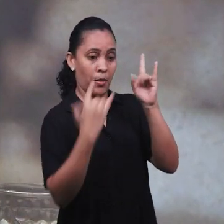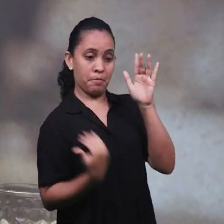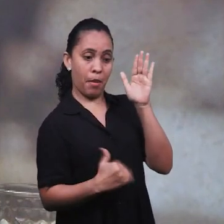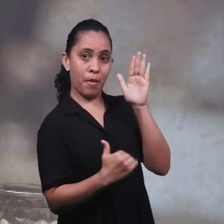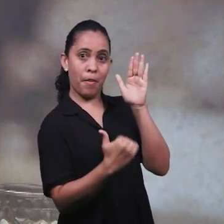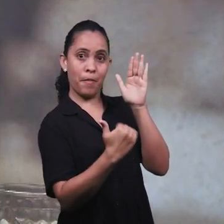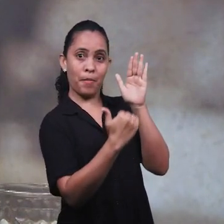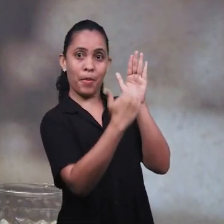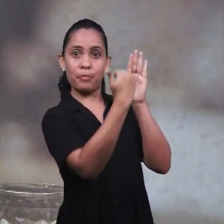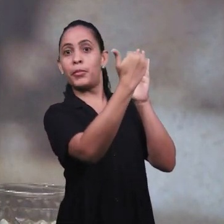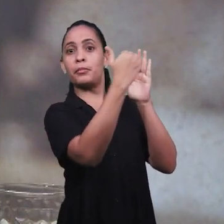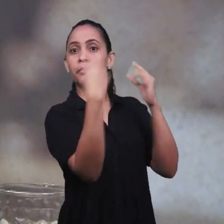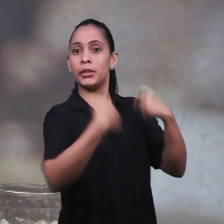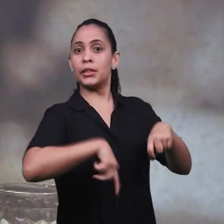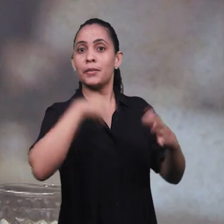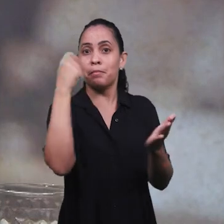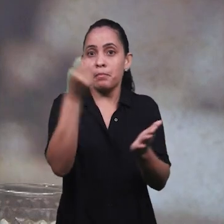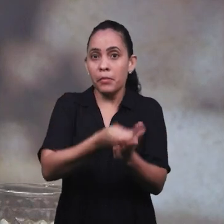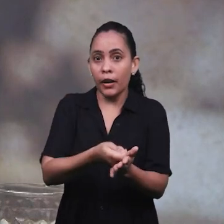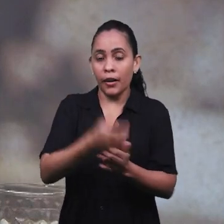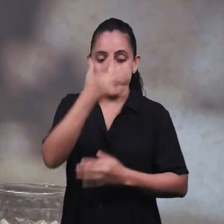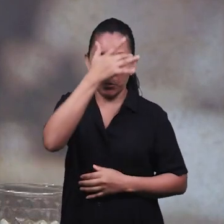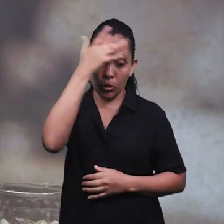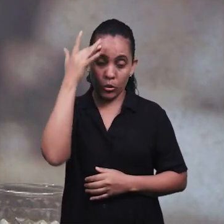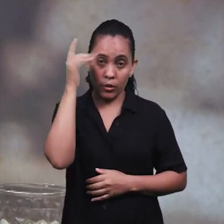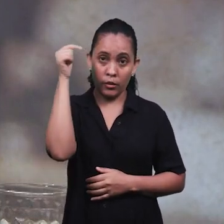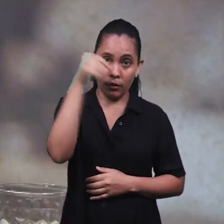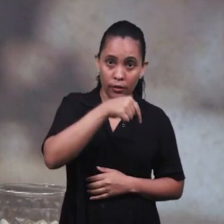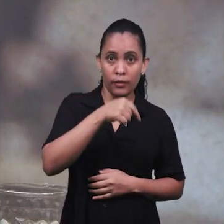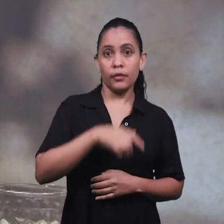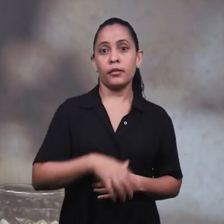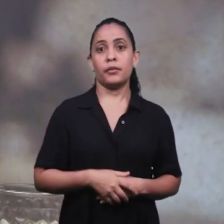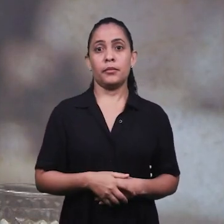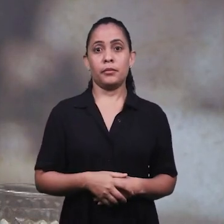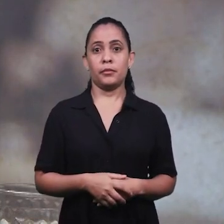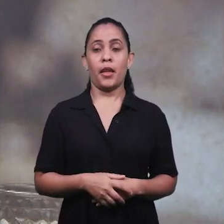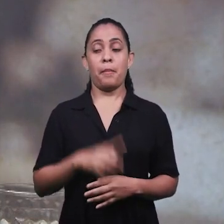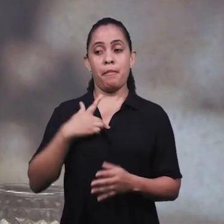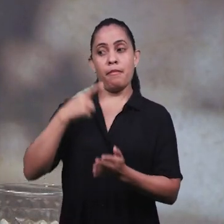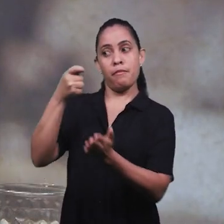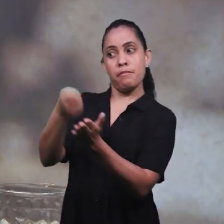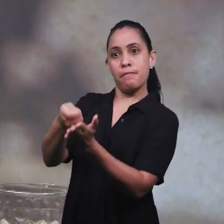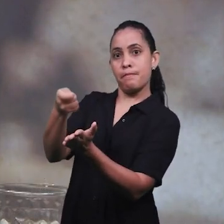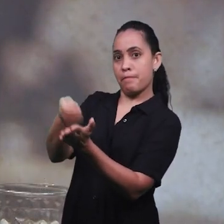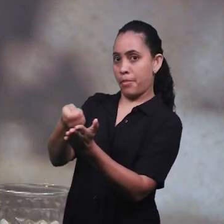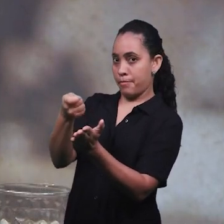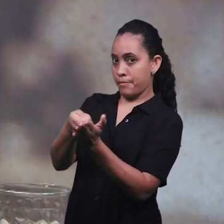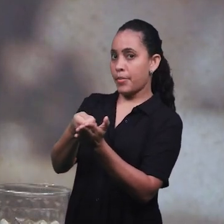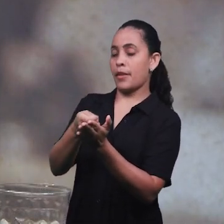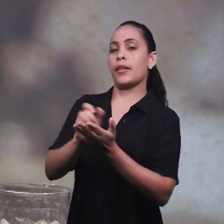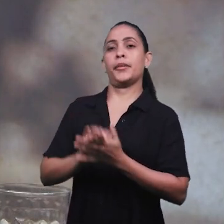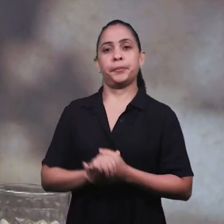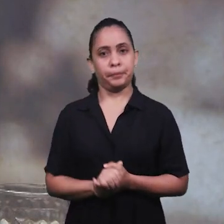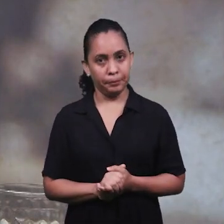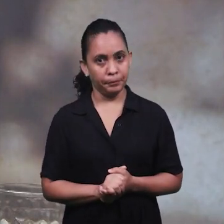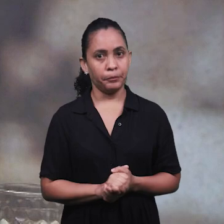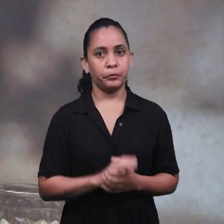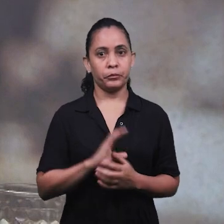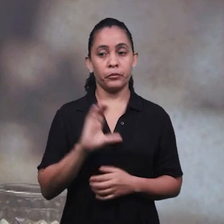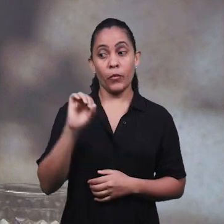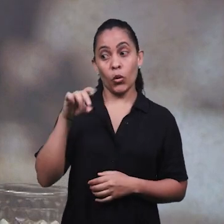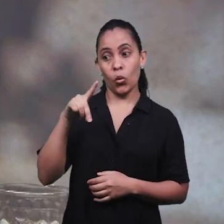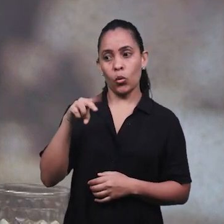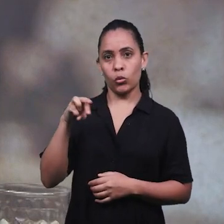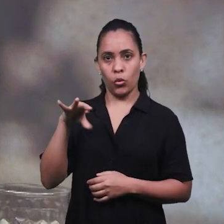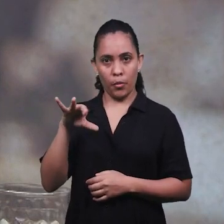privativas. Então, o principal dever que um condômino, que um morador de um condomínio tem, é pagar a sua cota condominial.